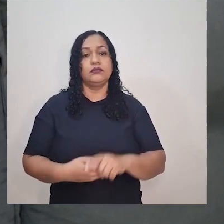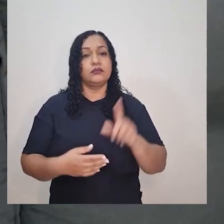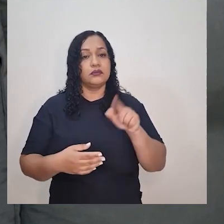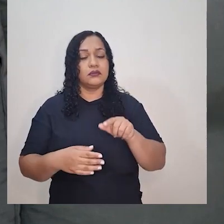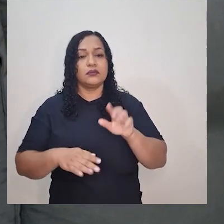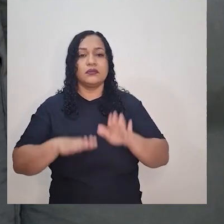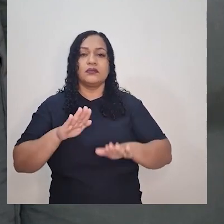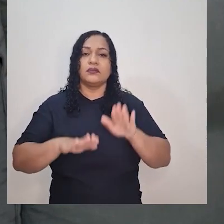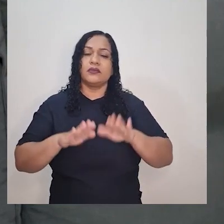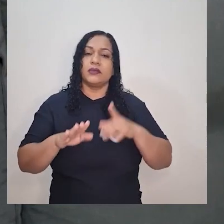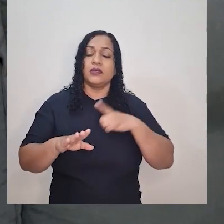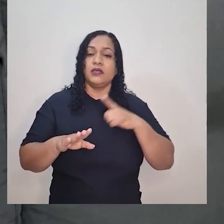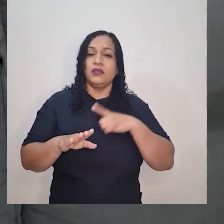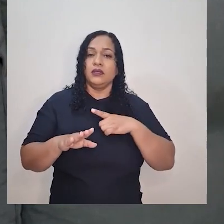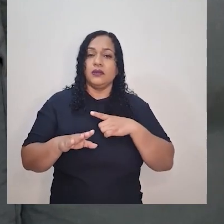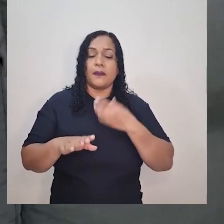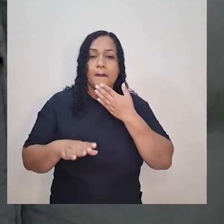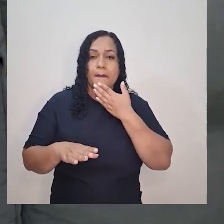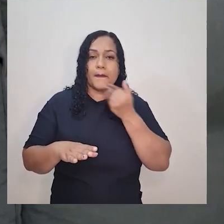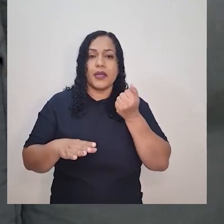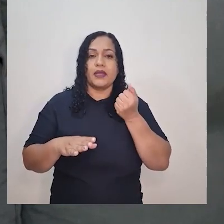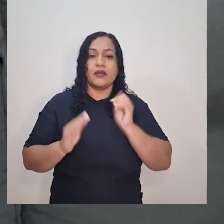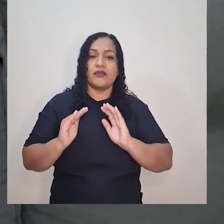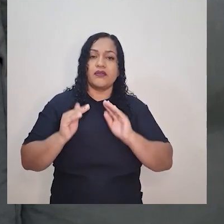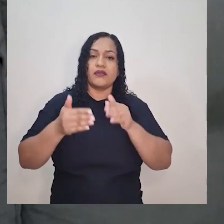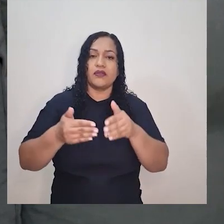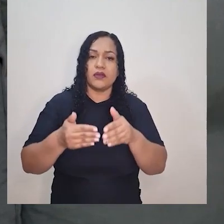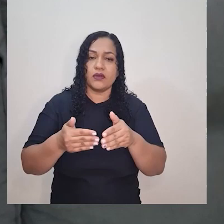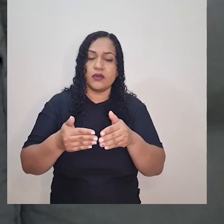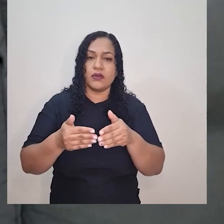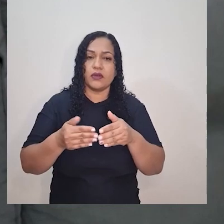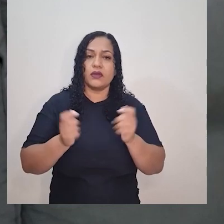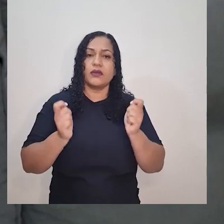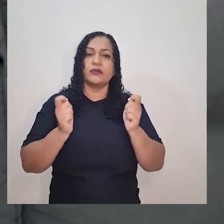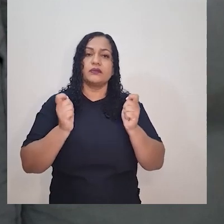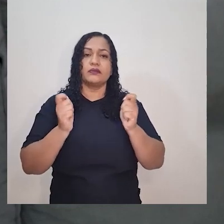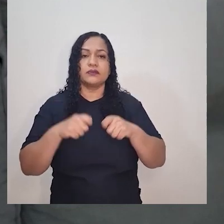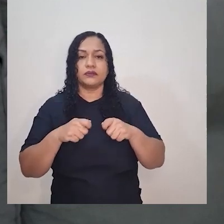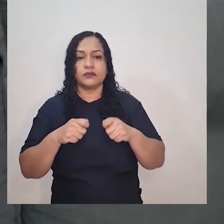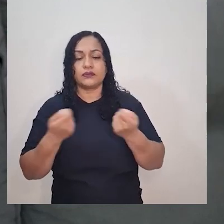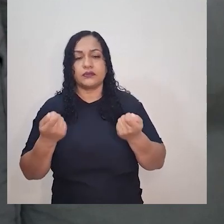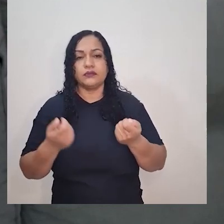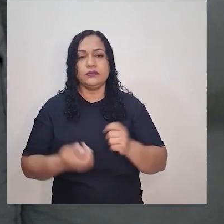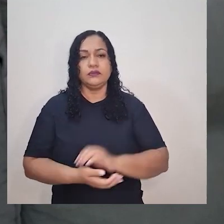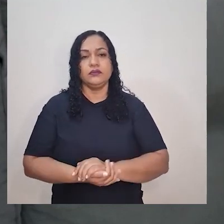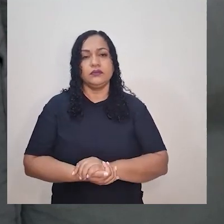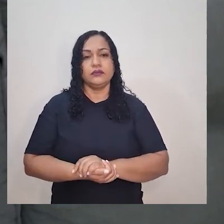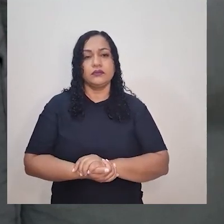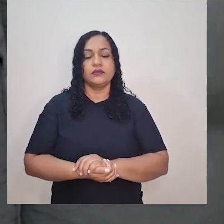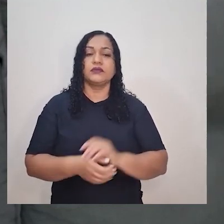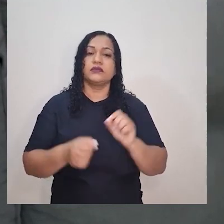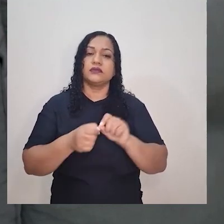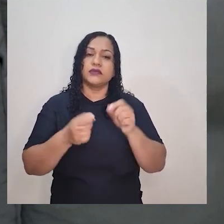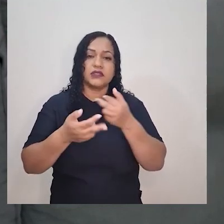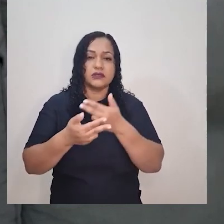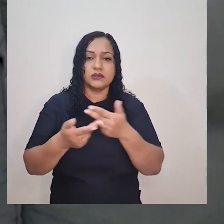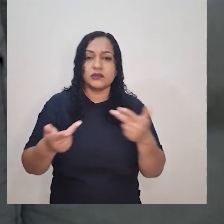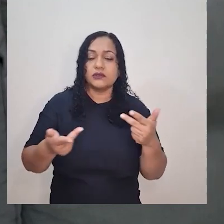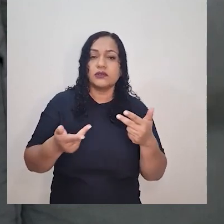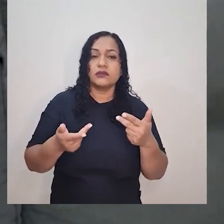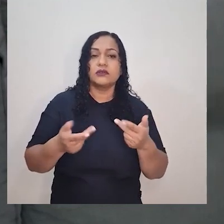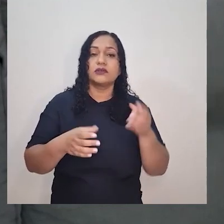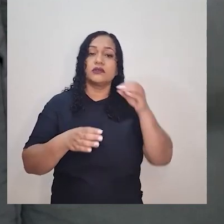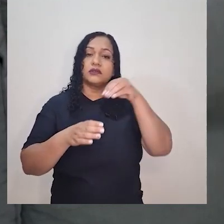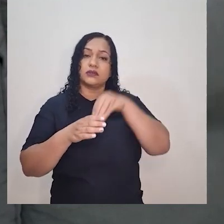acaba nos dando um direcionamento, melhor dizendo, para que eu possa operacionalizar ações, né, dentro